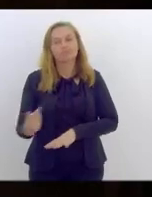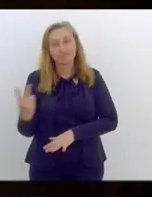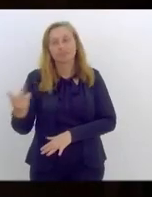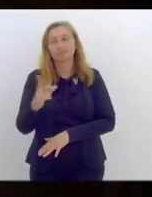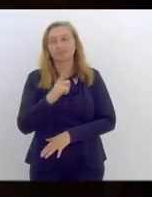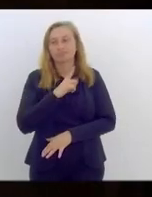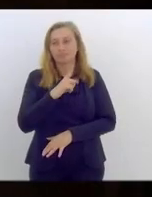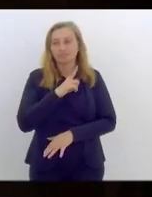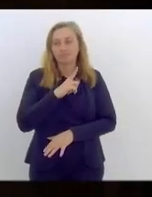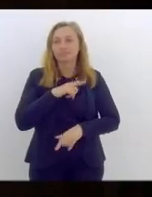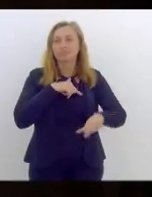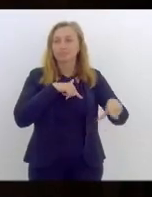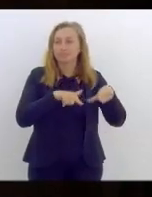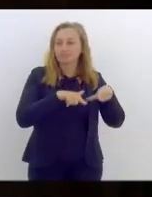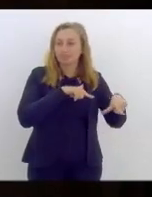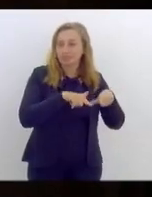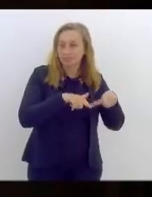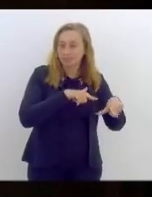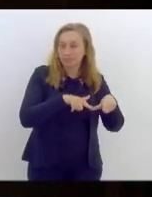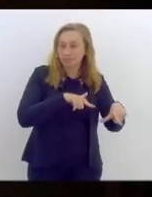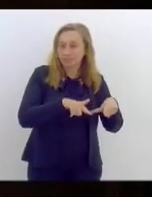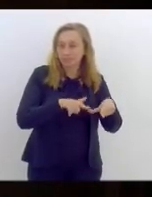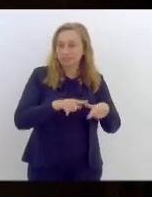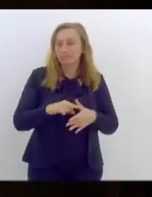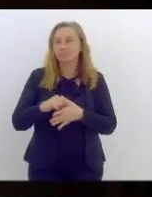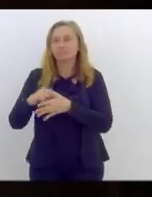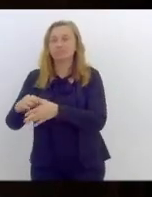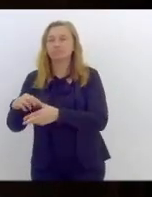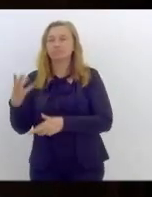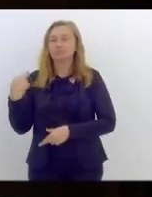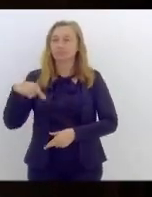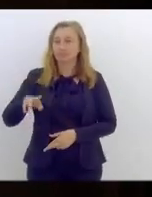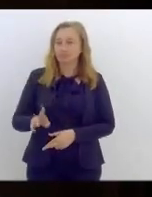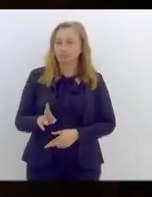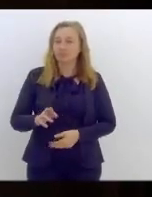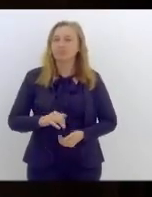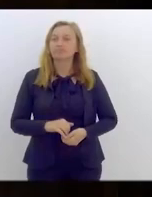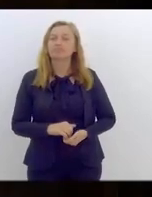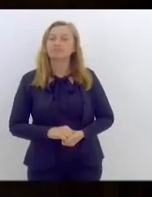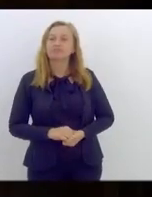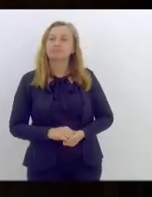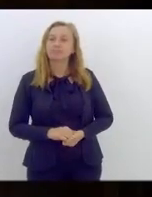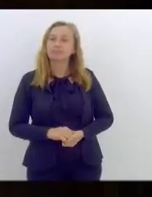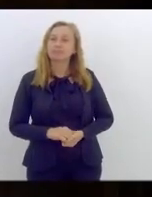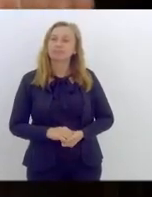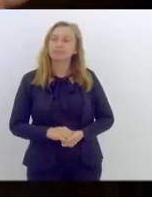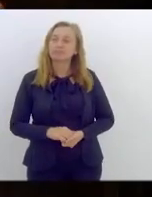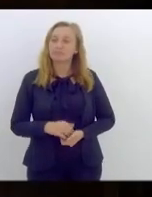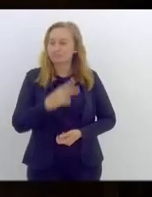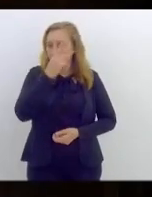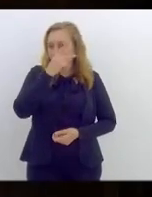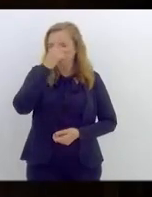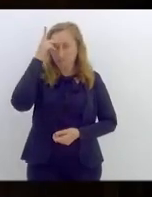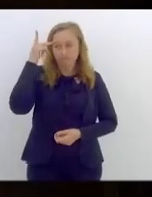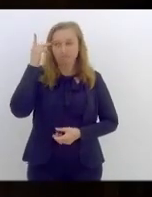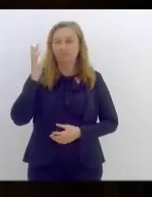valorização, os trabalhadores, os líderes religiosos, entendeu? As pessoas da